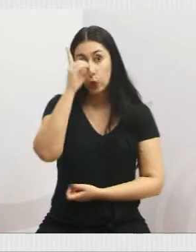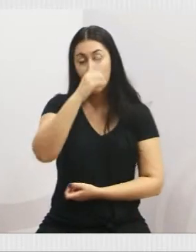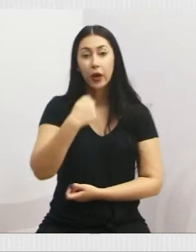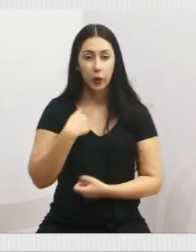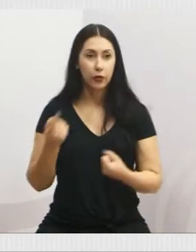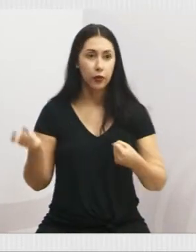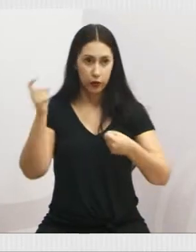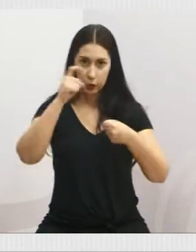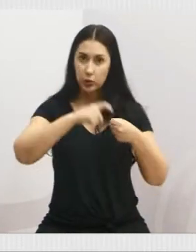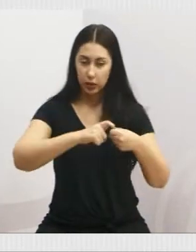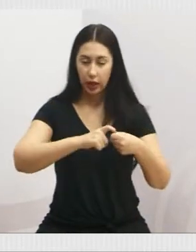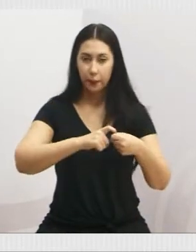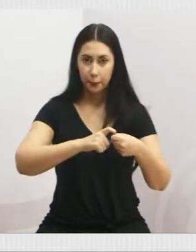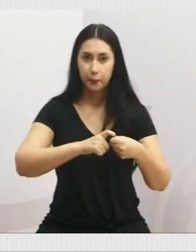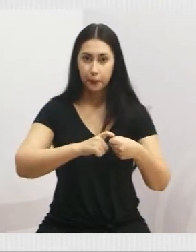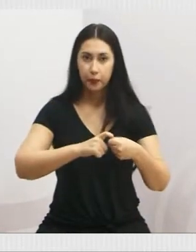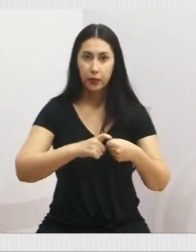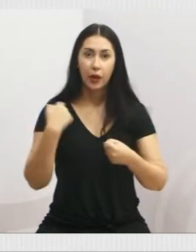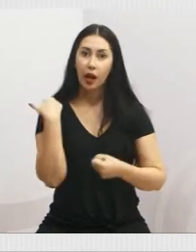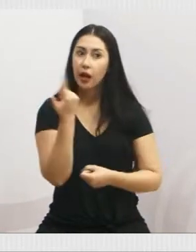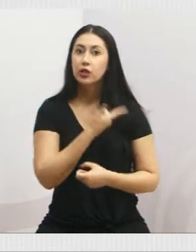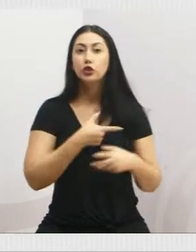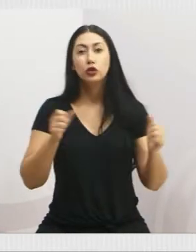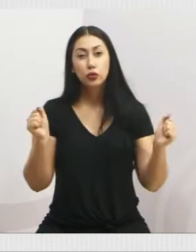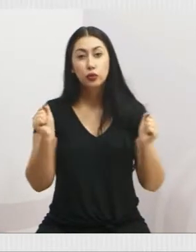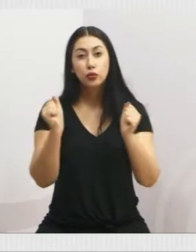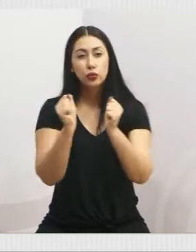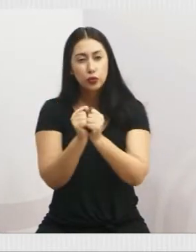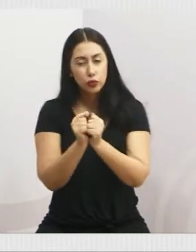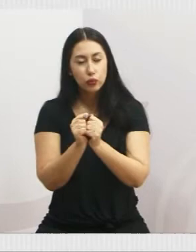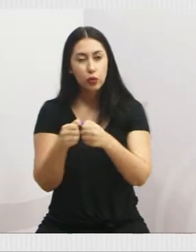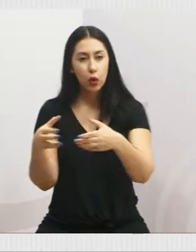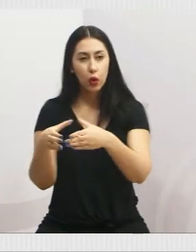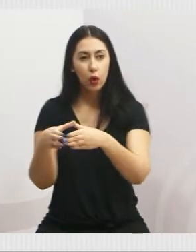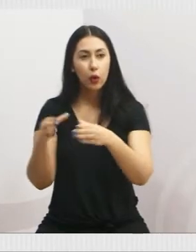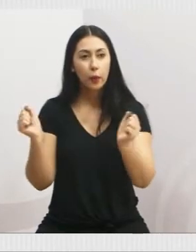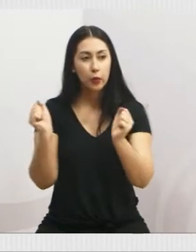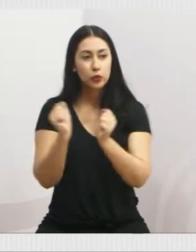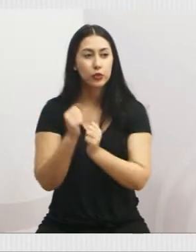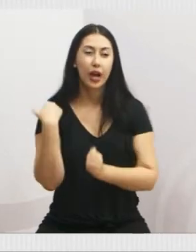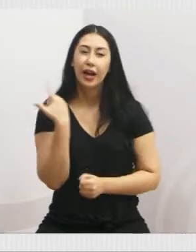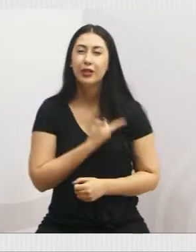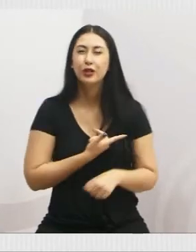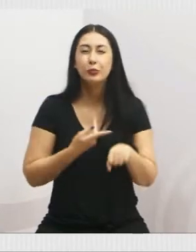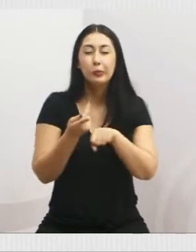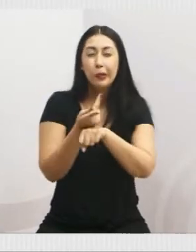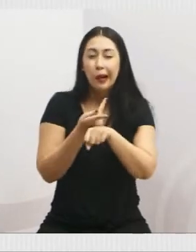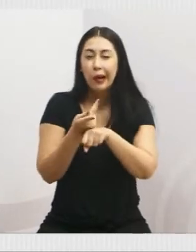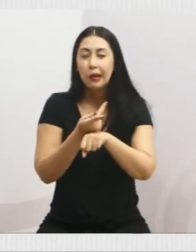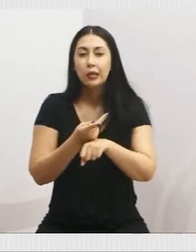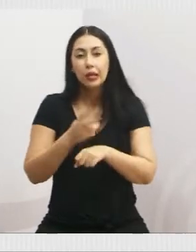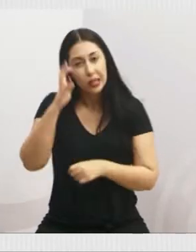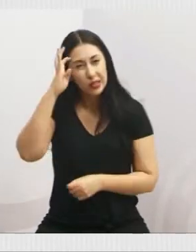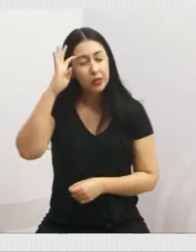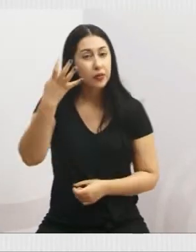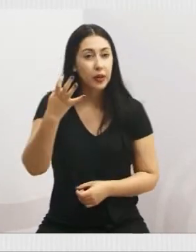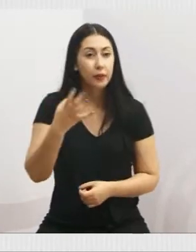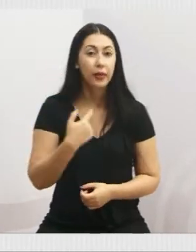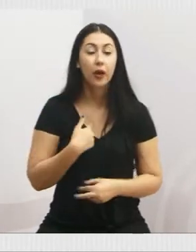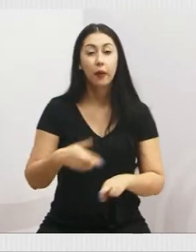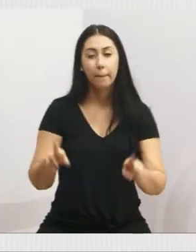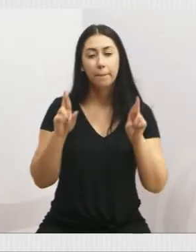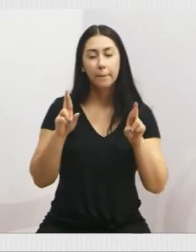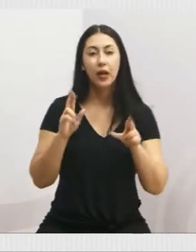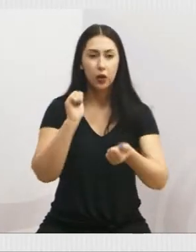aqui no Parque Santo Antônio para que a gente junto com a comunidade, a gente busca as melhores alternativas. Espero que o esporte